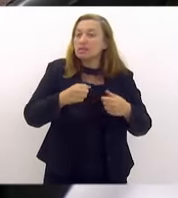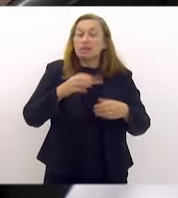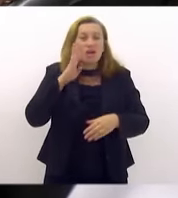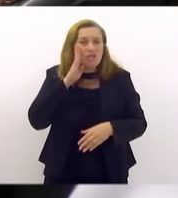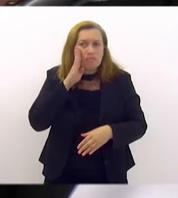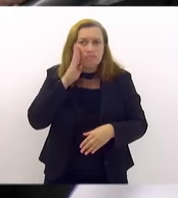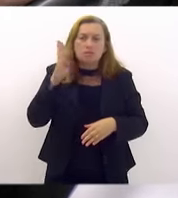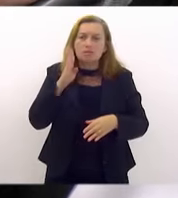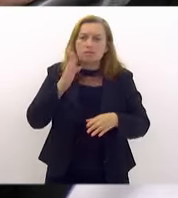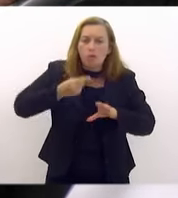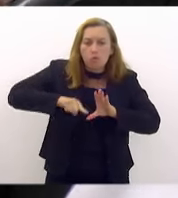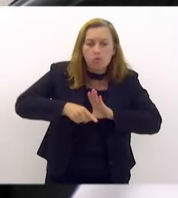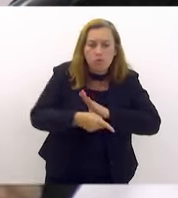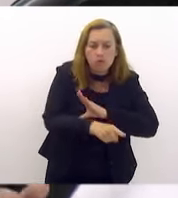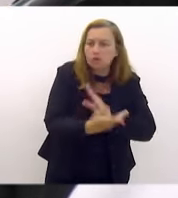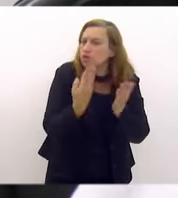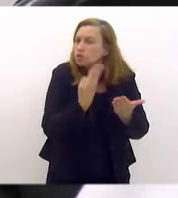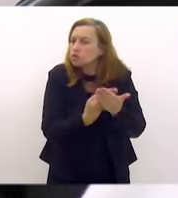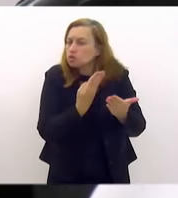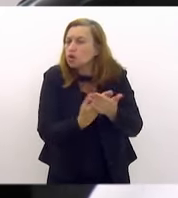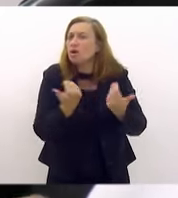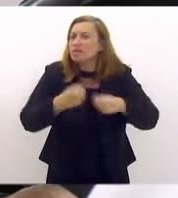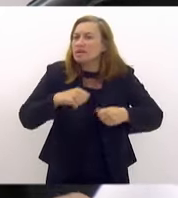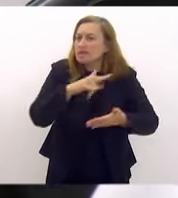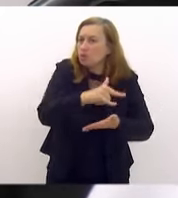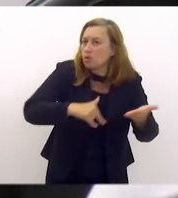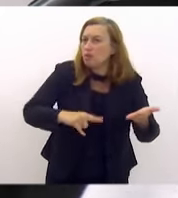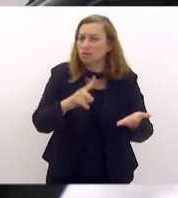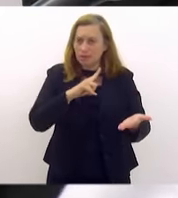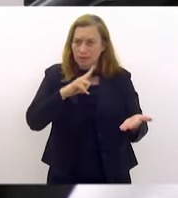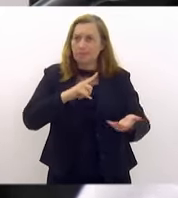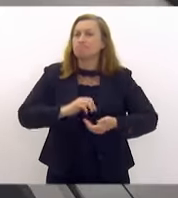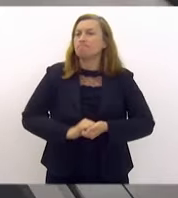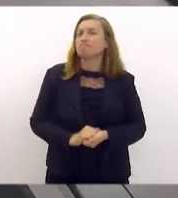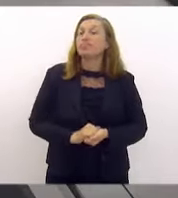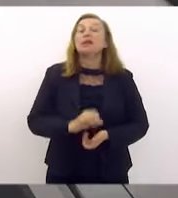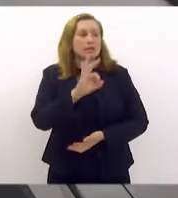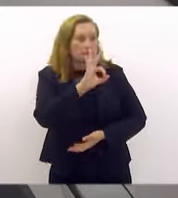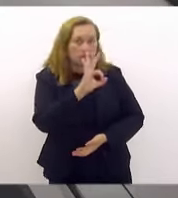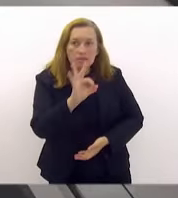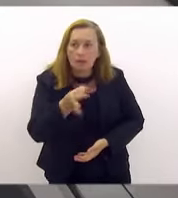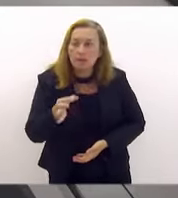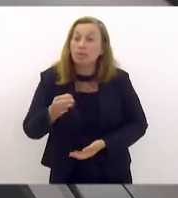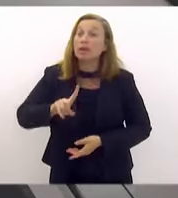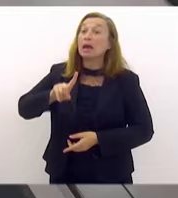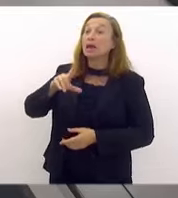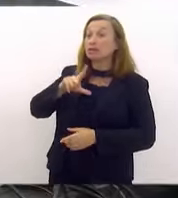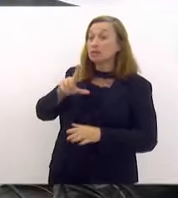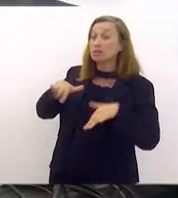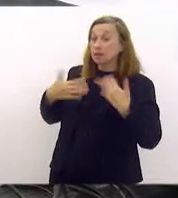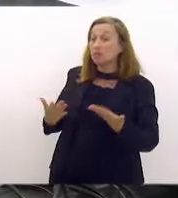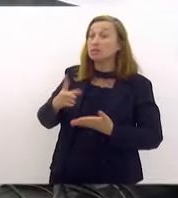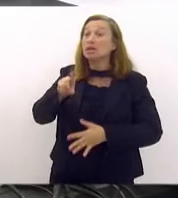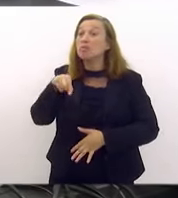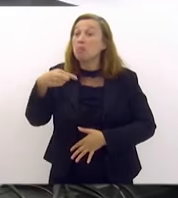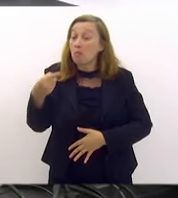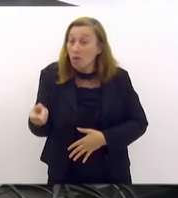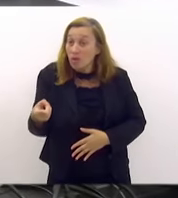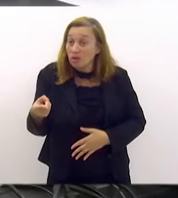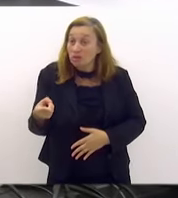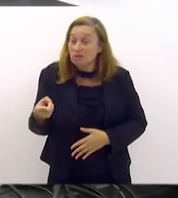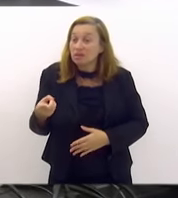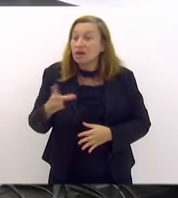imprescindível que nós tenhamos esses documentos exatamente então depois eh